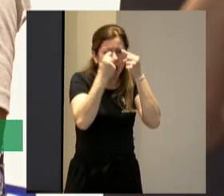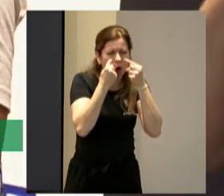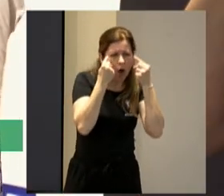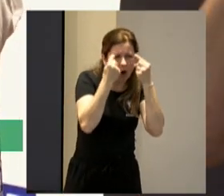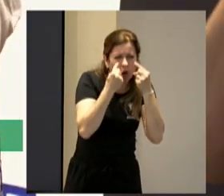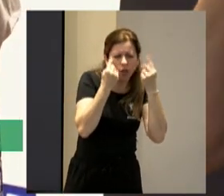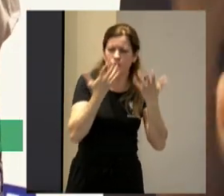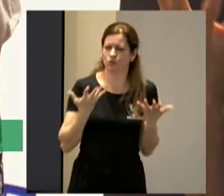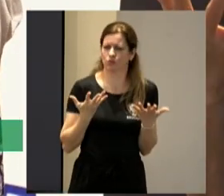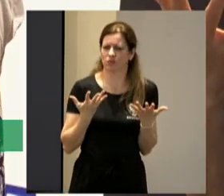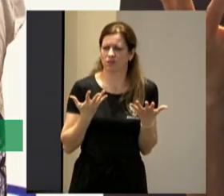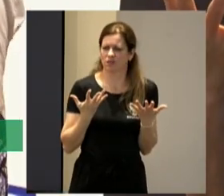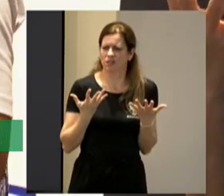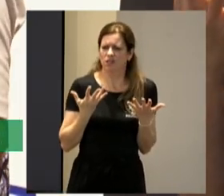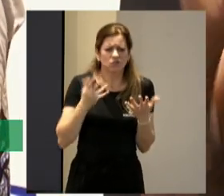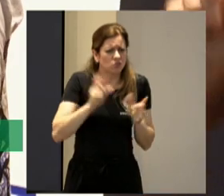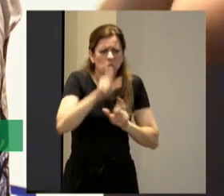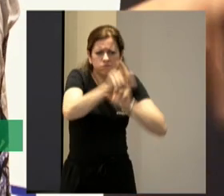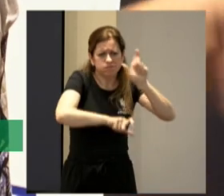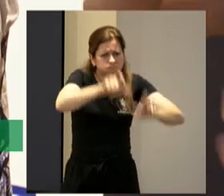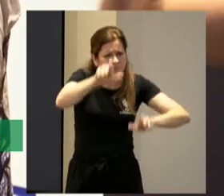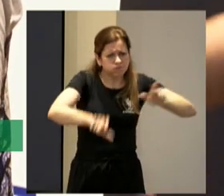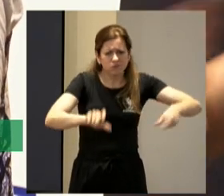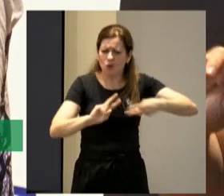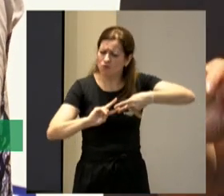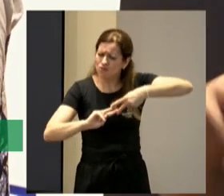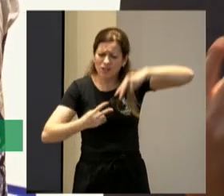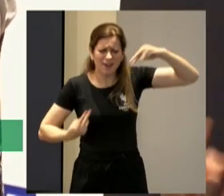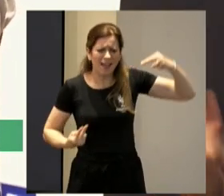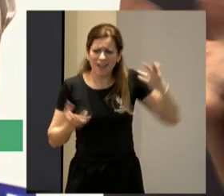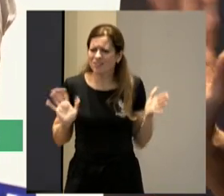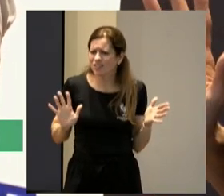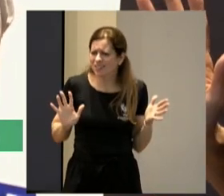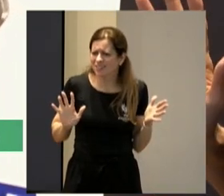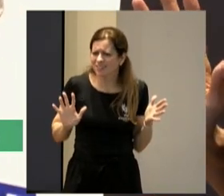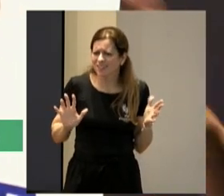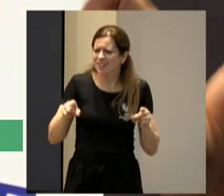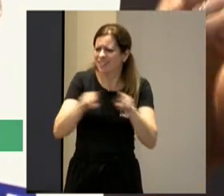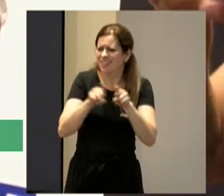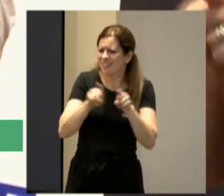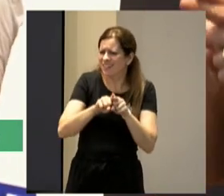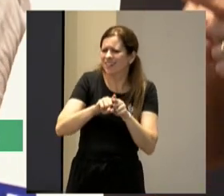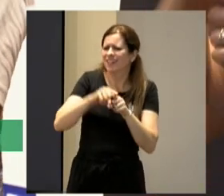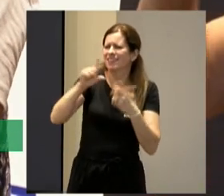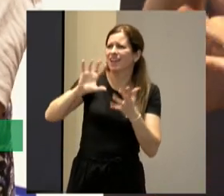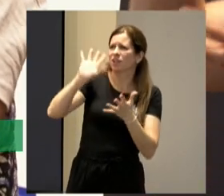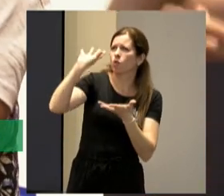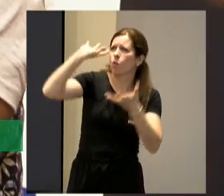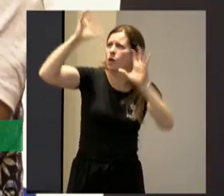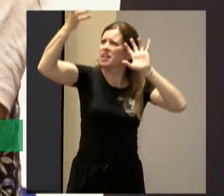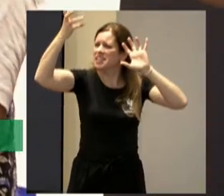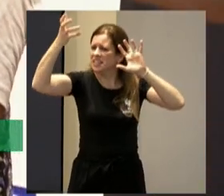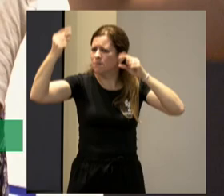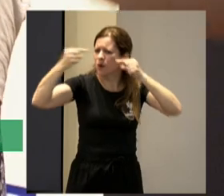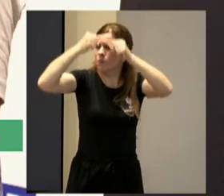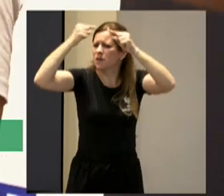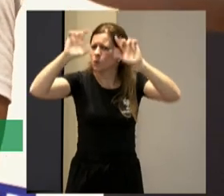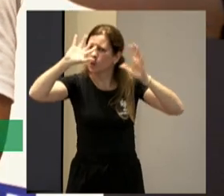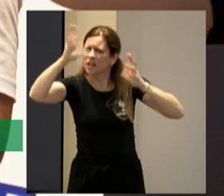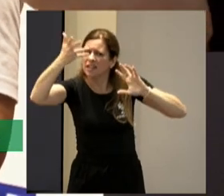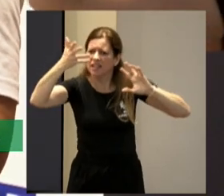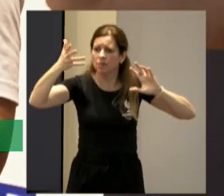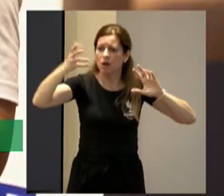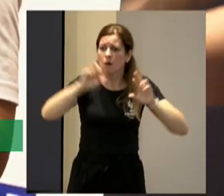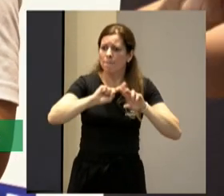olhos, são mudanças genéticas envolvendo clima e território, mas que a matriz, o genoma, é o